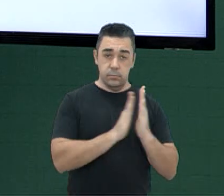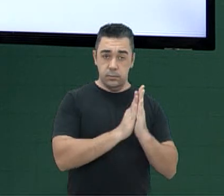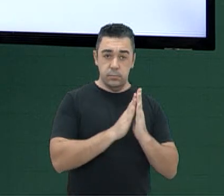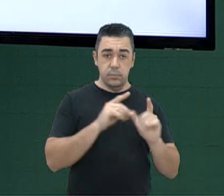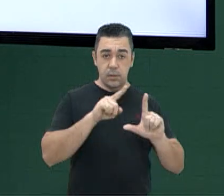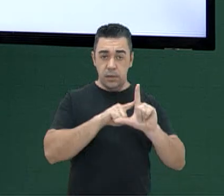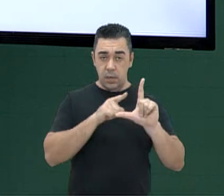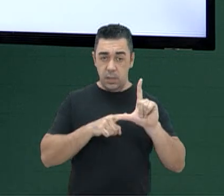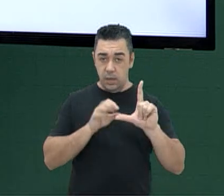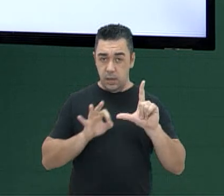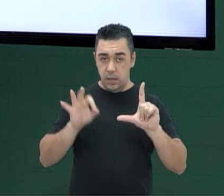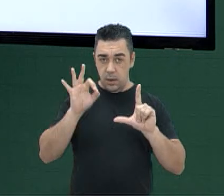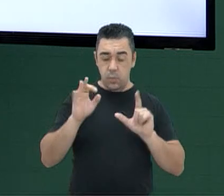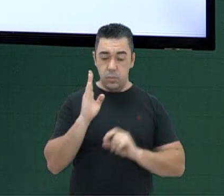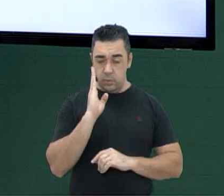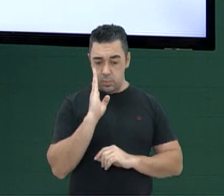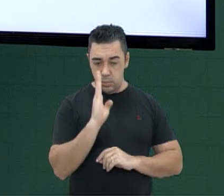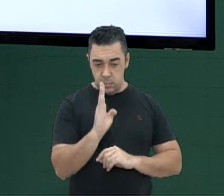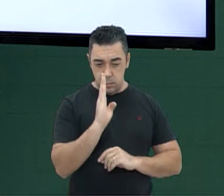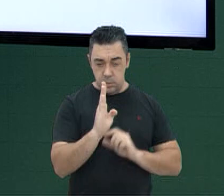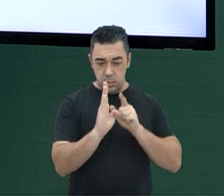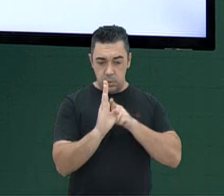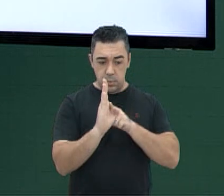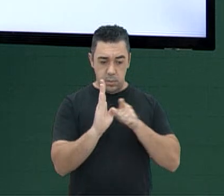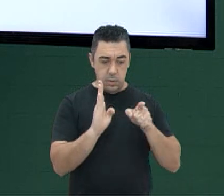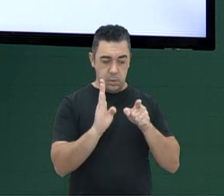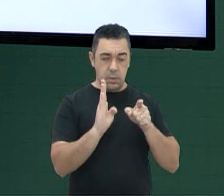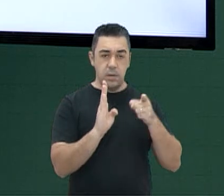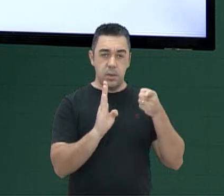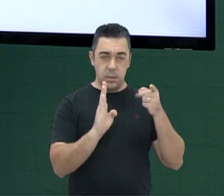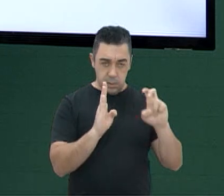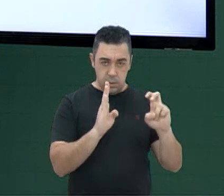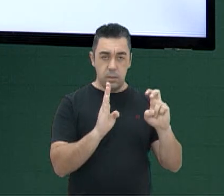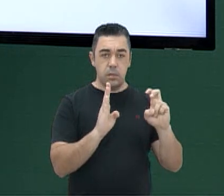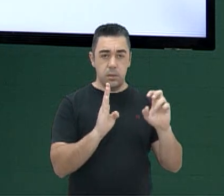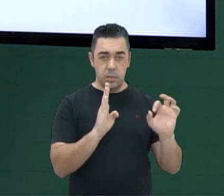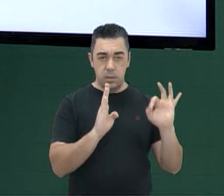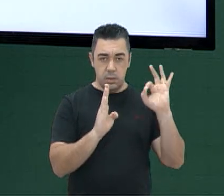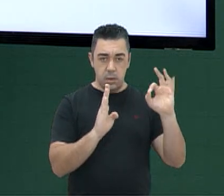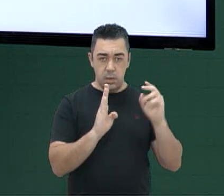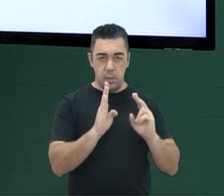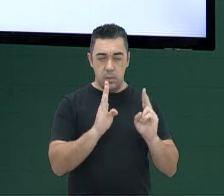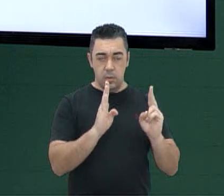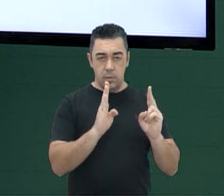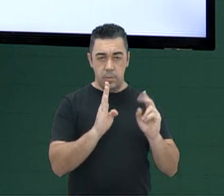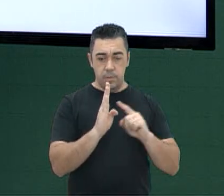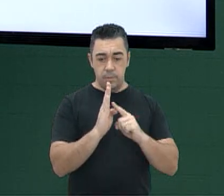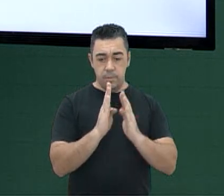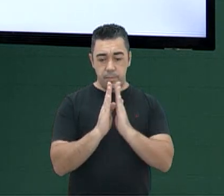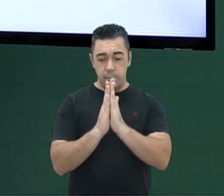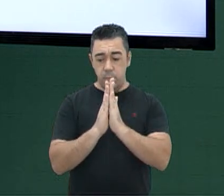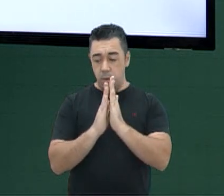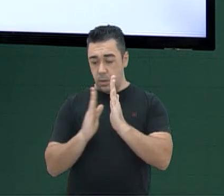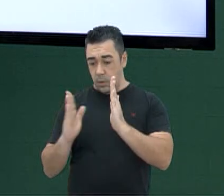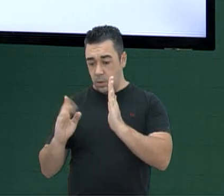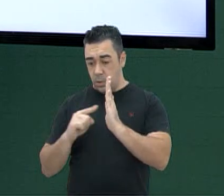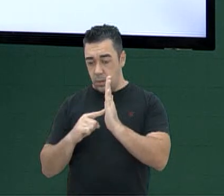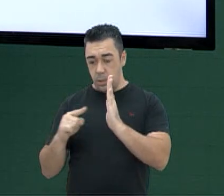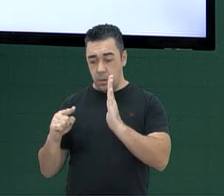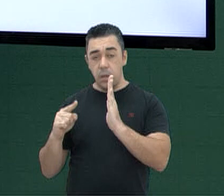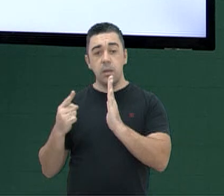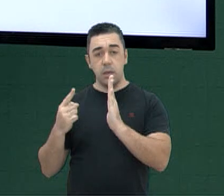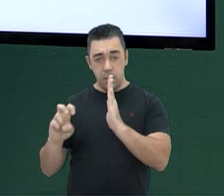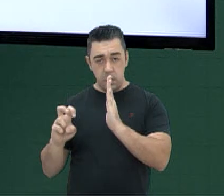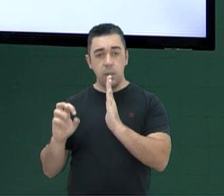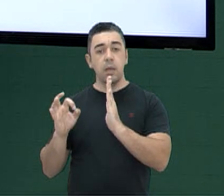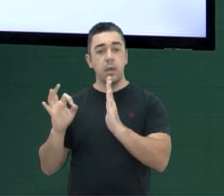graus entre o centro e essa primeira linha corresponde exatamente a 15 graus. 30